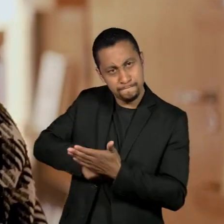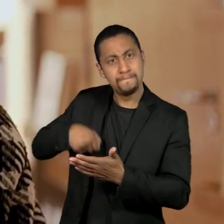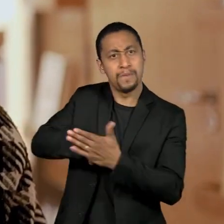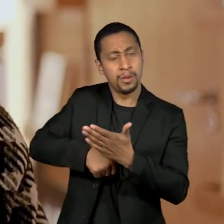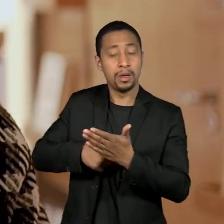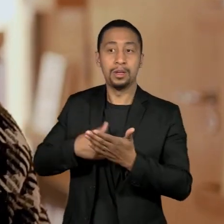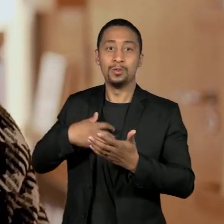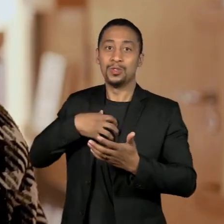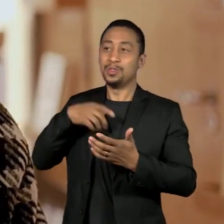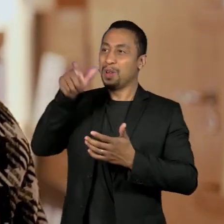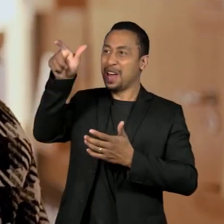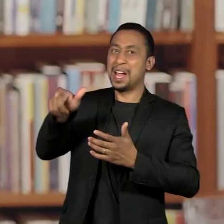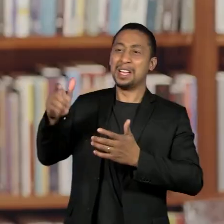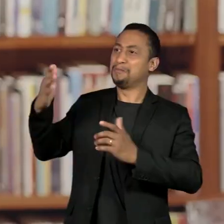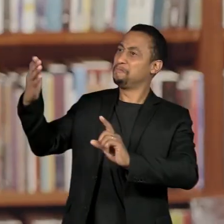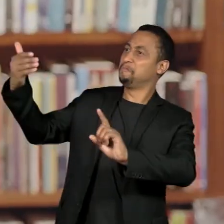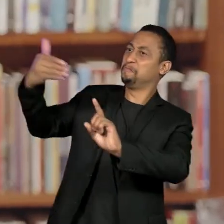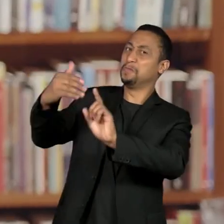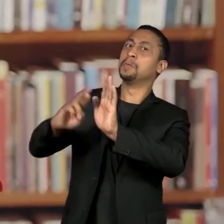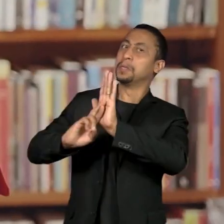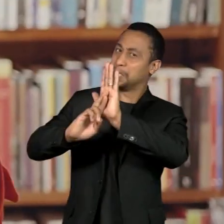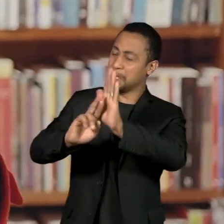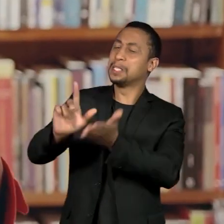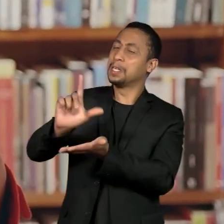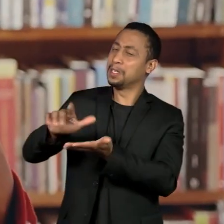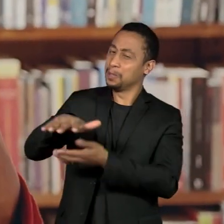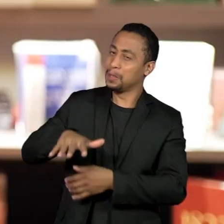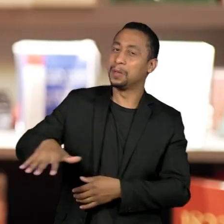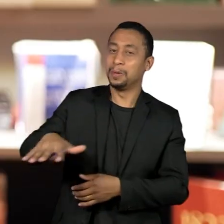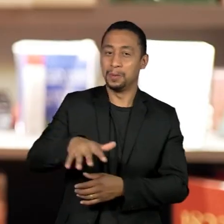representa, principalmente na literatura.